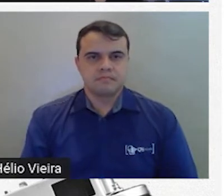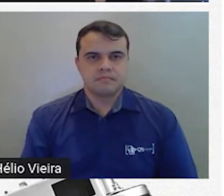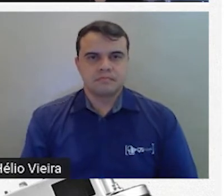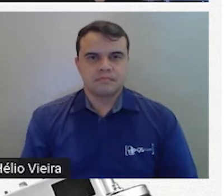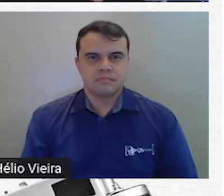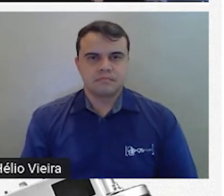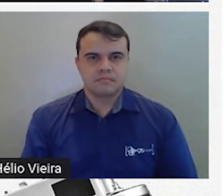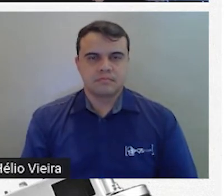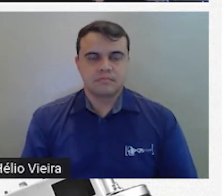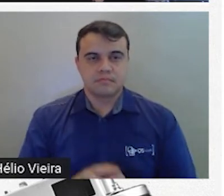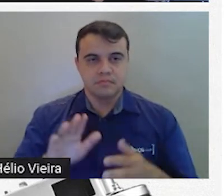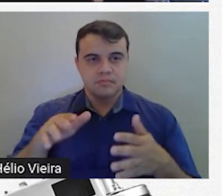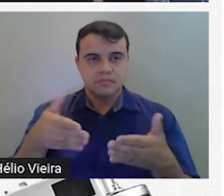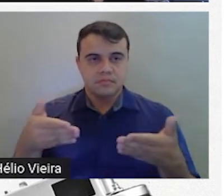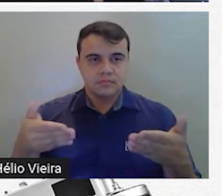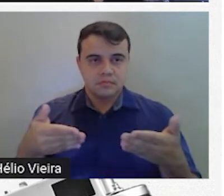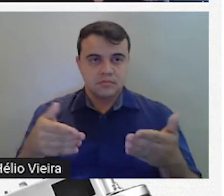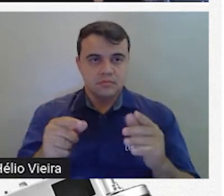E para